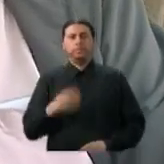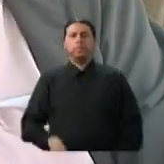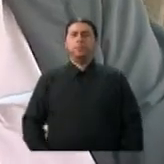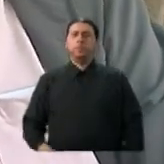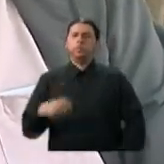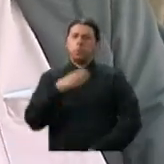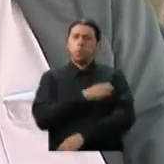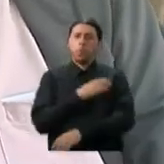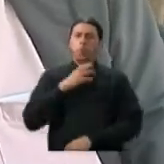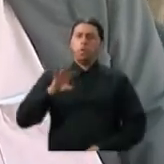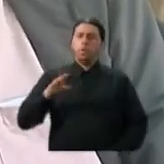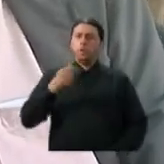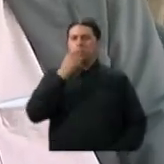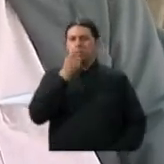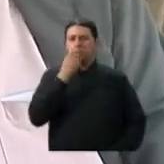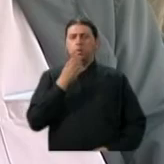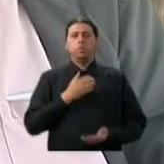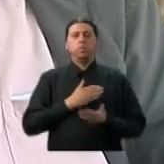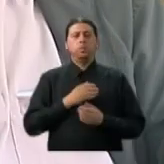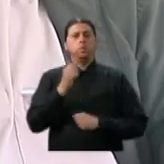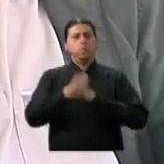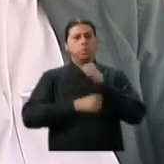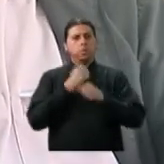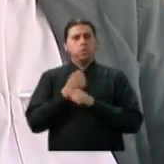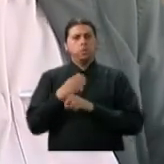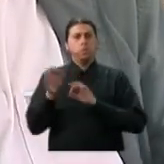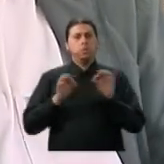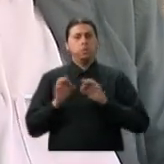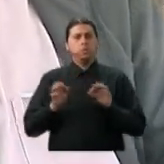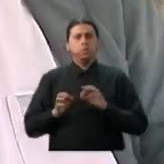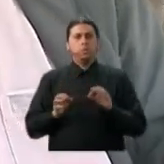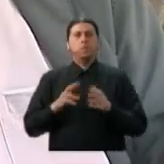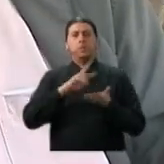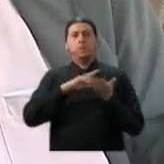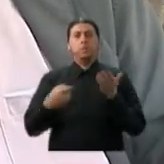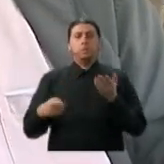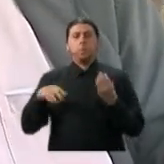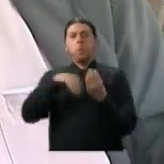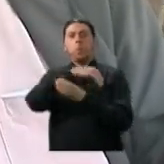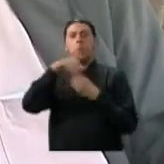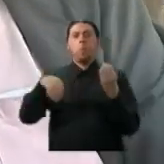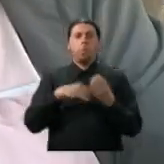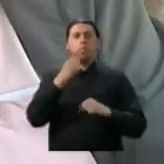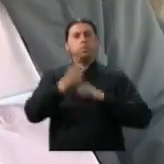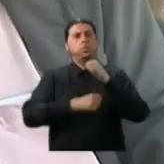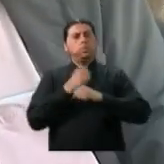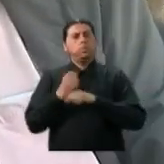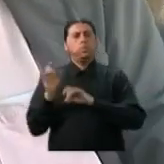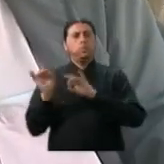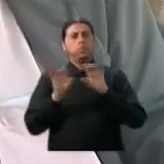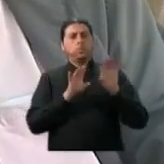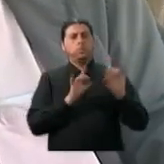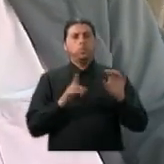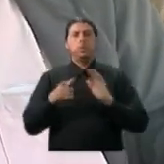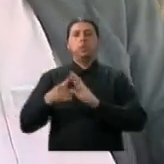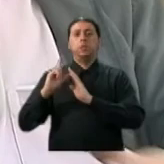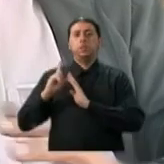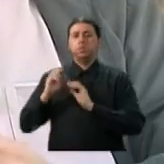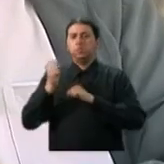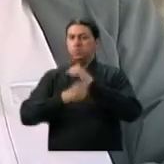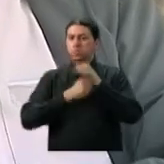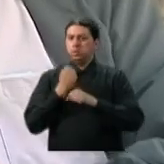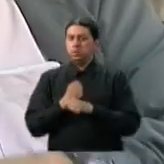gripe, ela é feita todos os anos com os vírus que circulavam no ano, os principais que circulavam no ano anterior. Então a